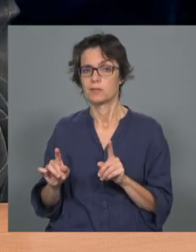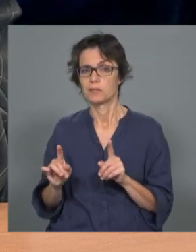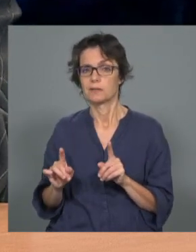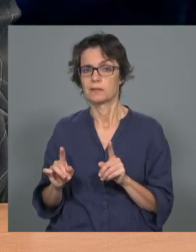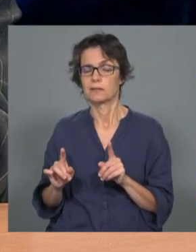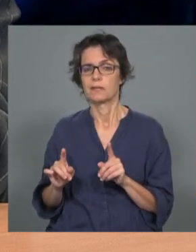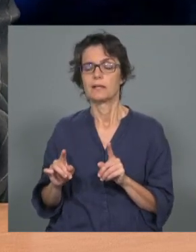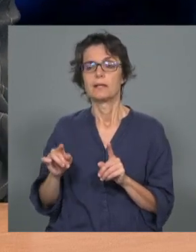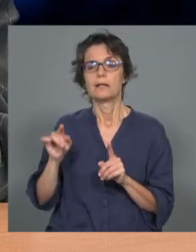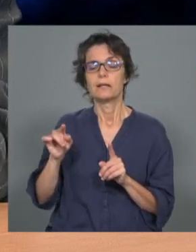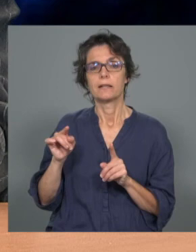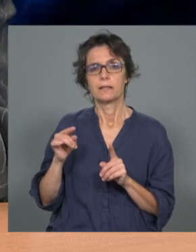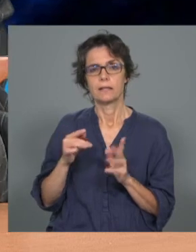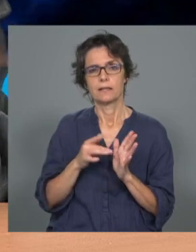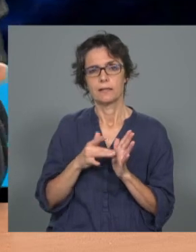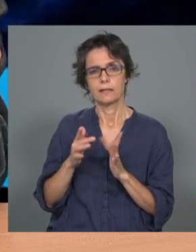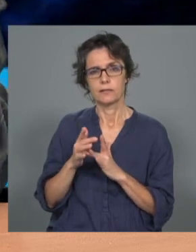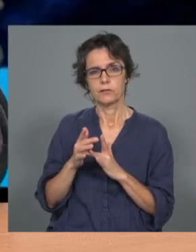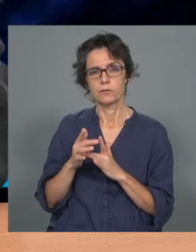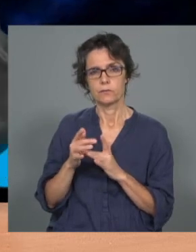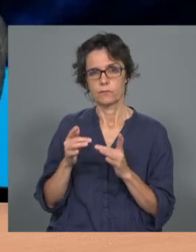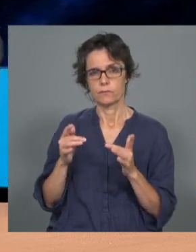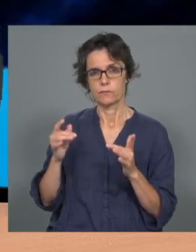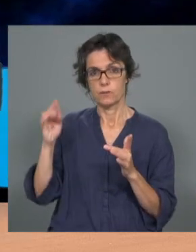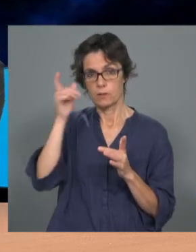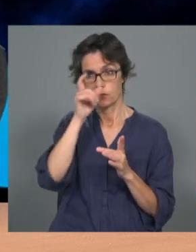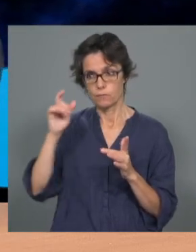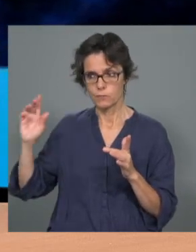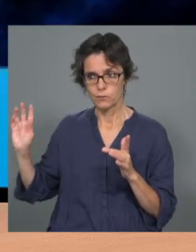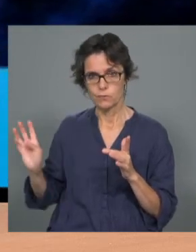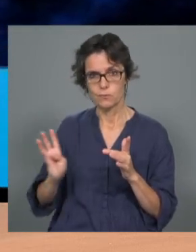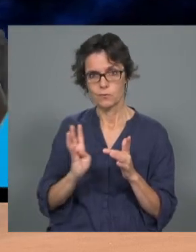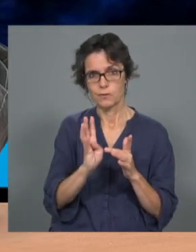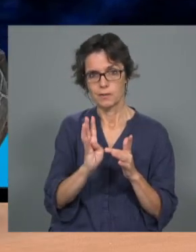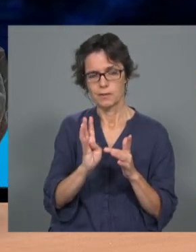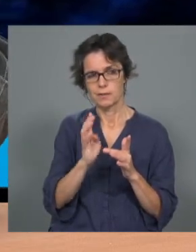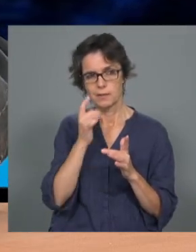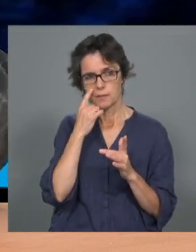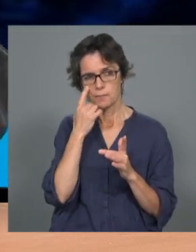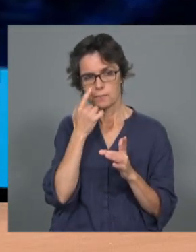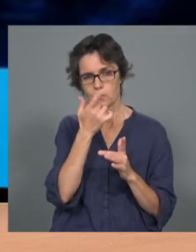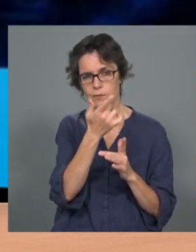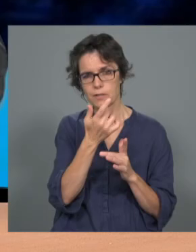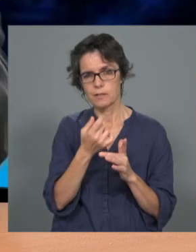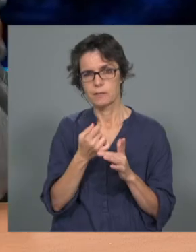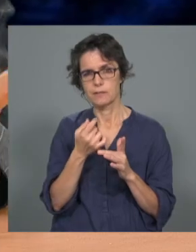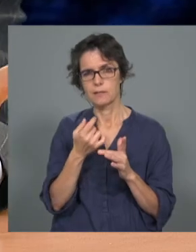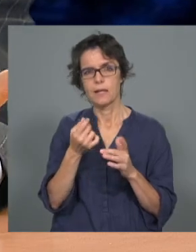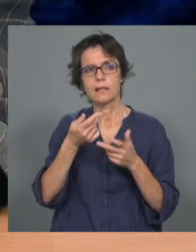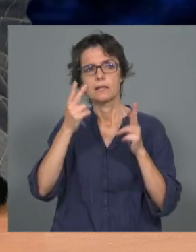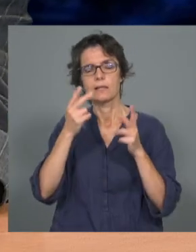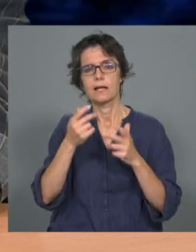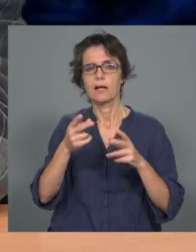caminhada, descubram em Jesus, diríamos hoje, um ar fresco, um ar renovador, uma nova